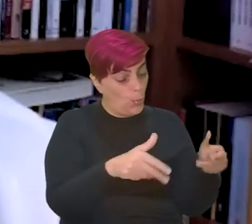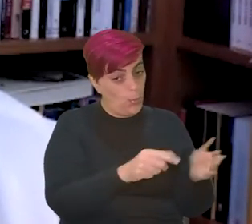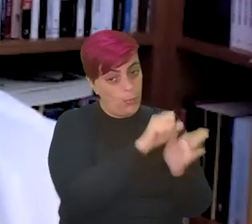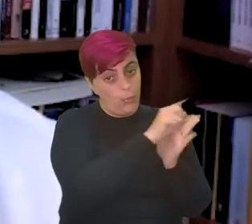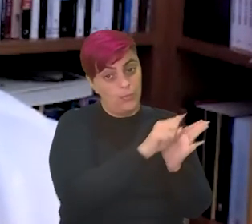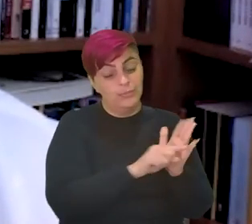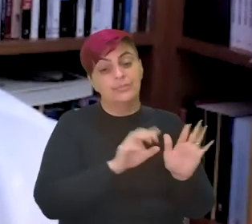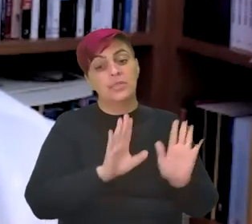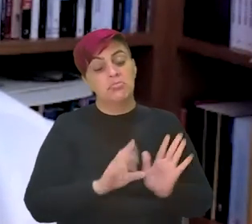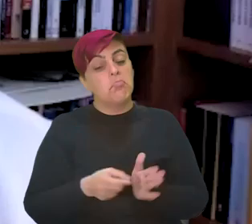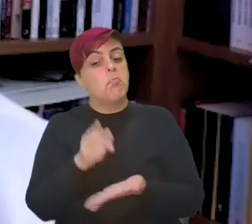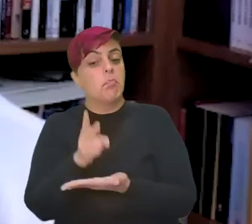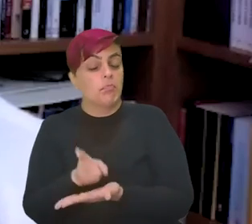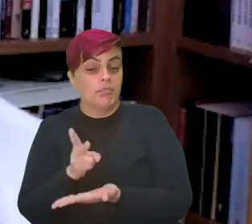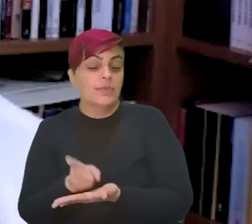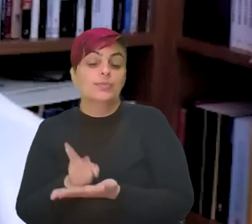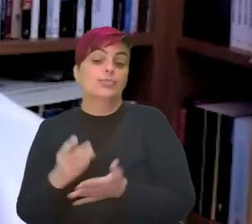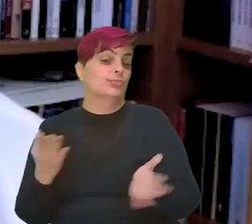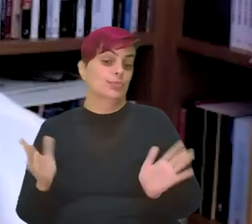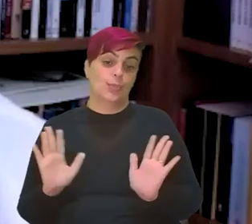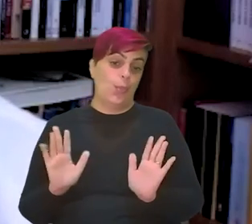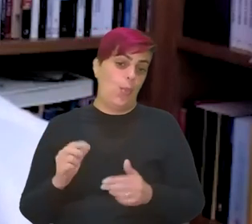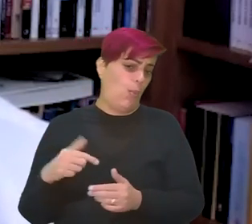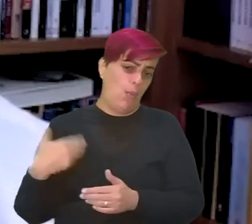etnográfico, mas isso continua,